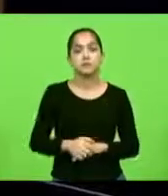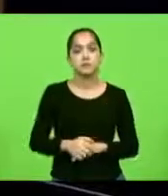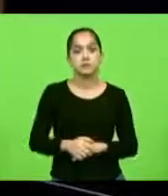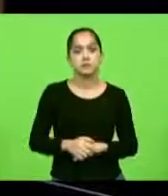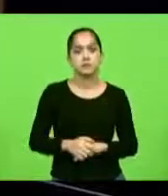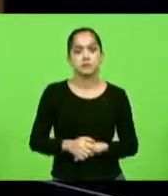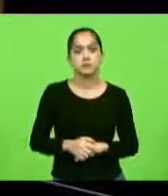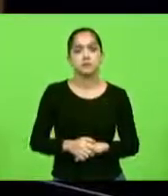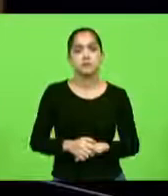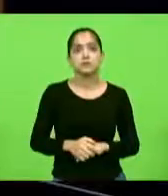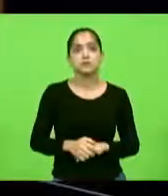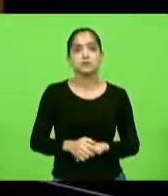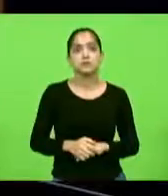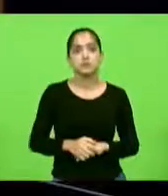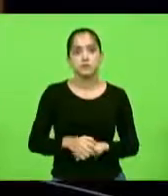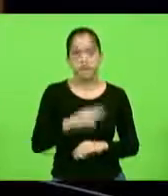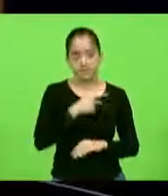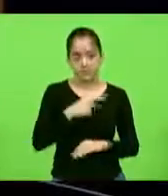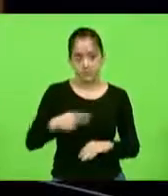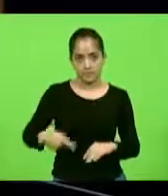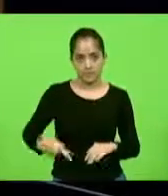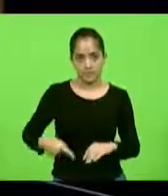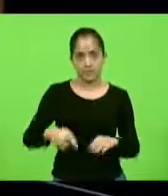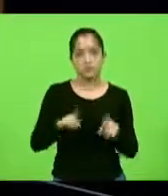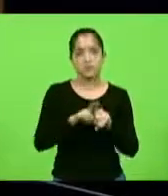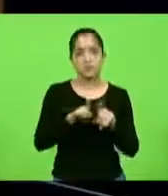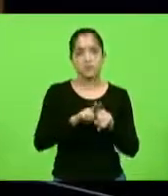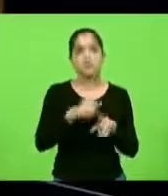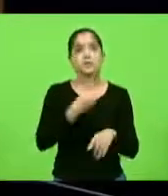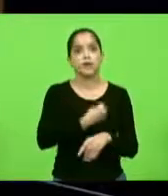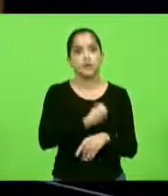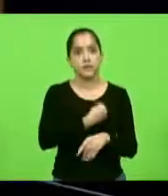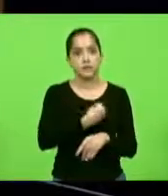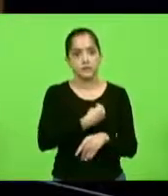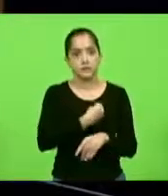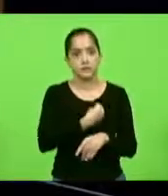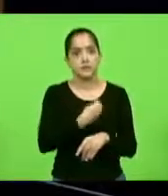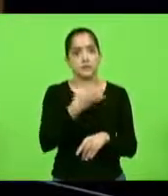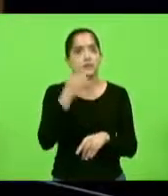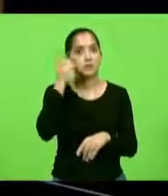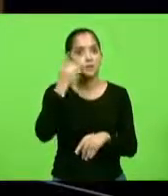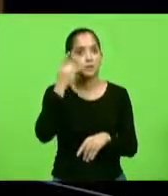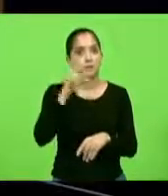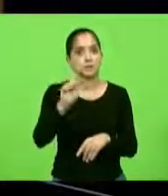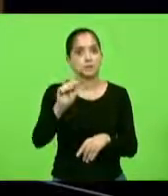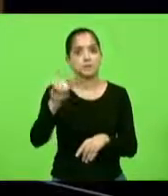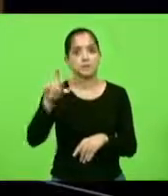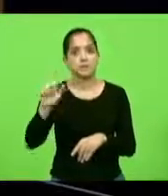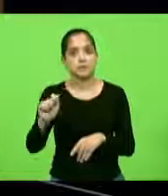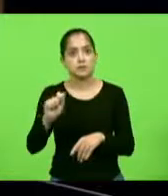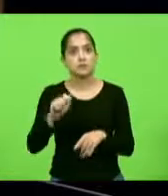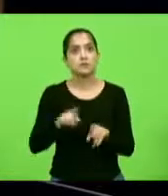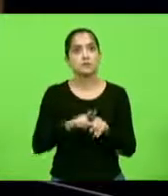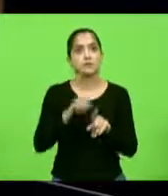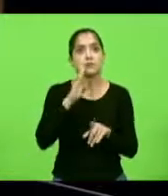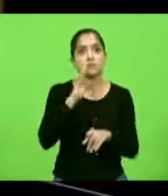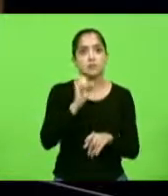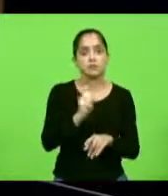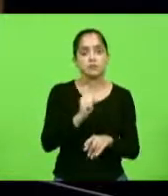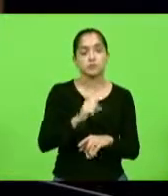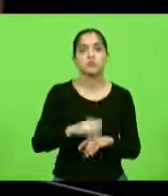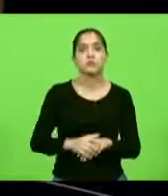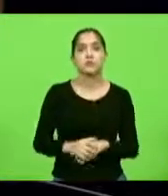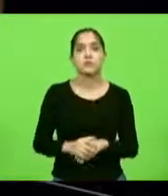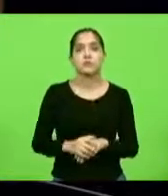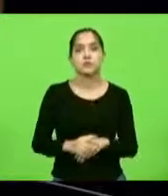que é presidente da FAMPESC, que estava presente a deputada De Luca, o deputado Bruno Souza, além do deputado Jaime Otto.